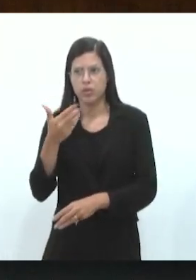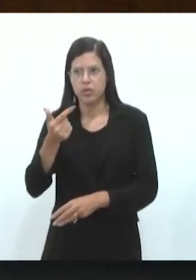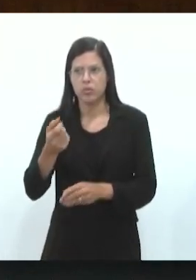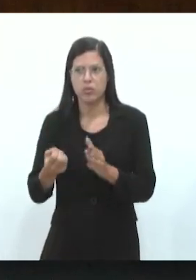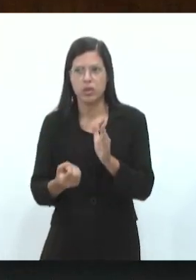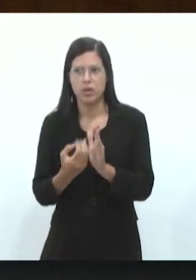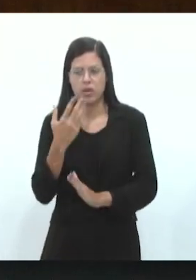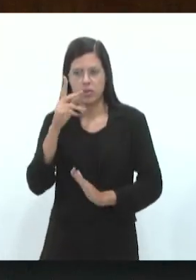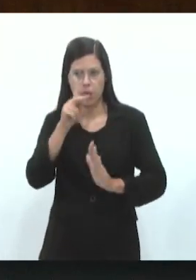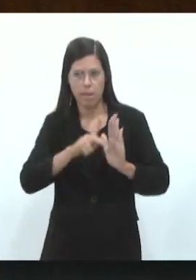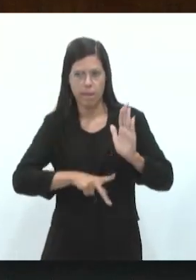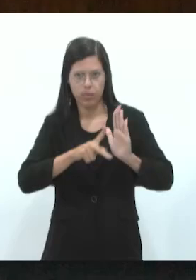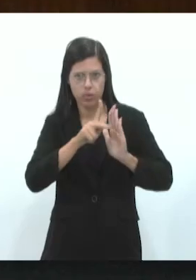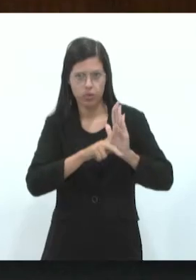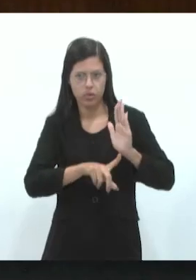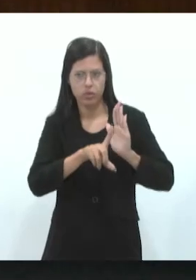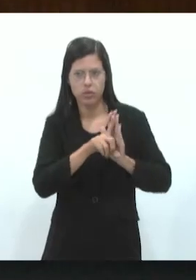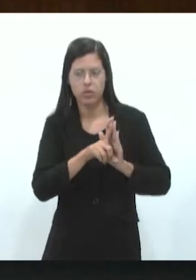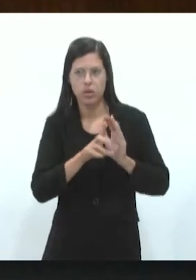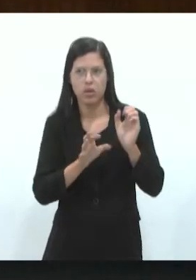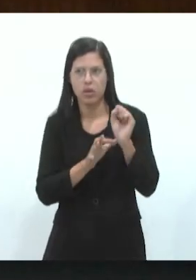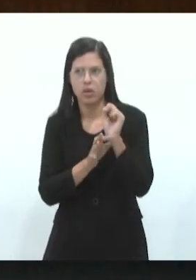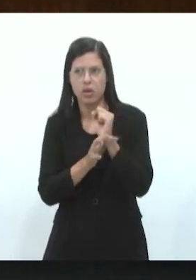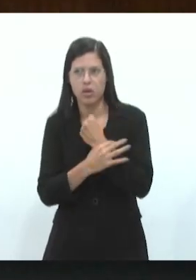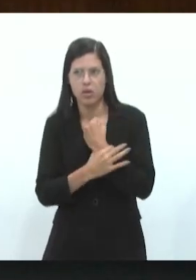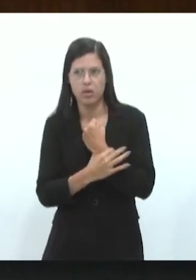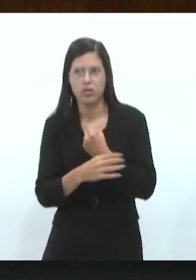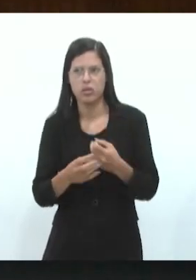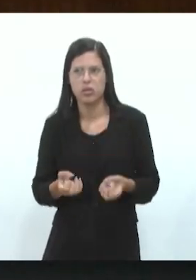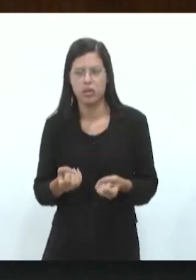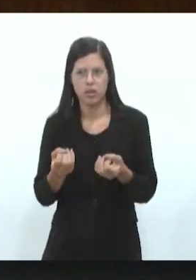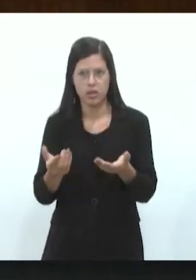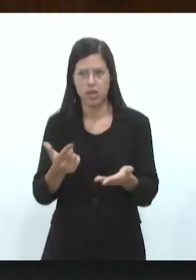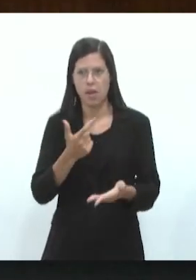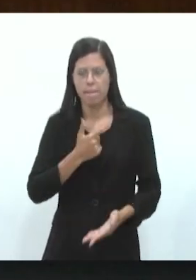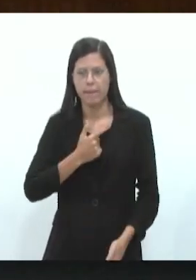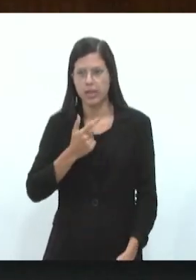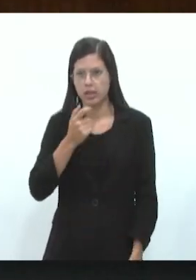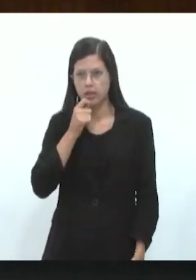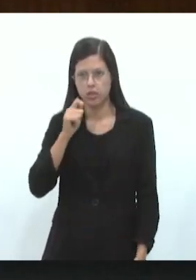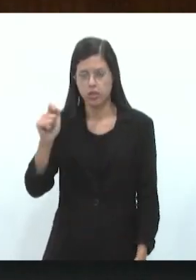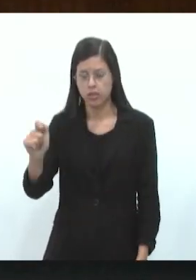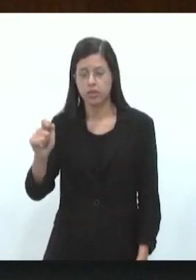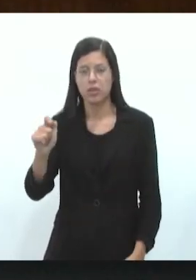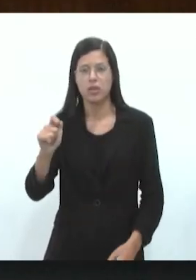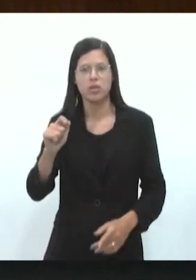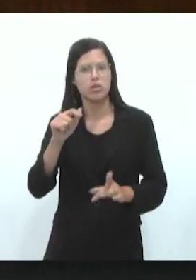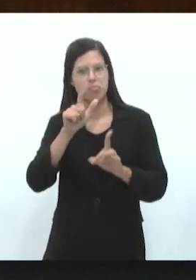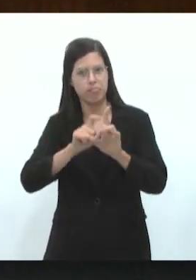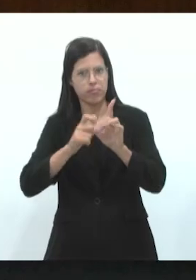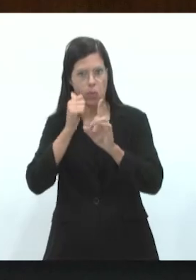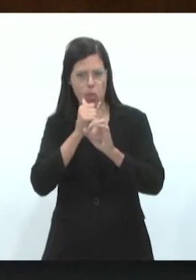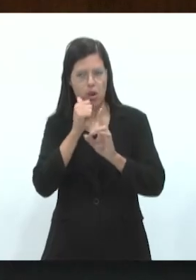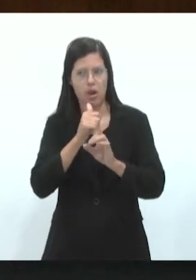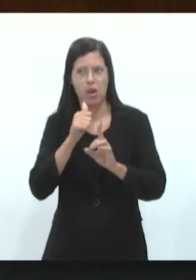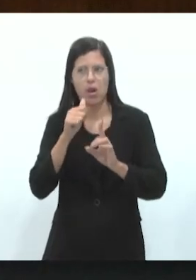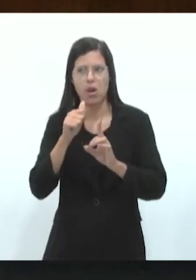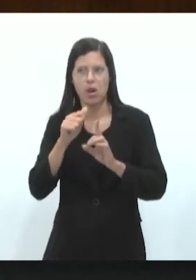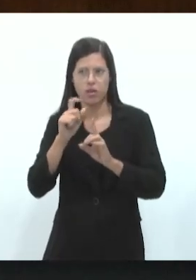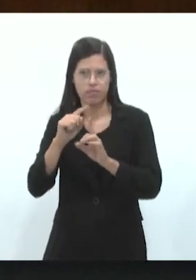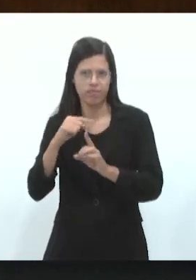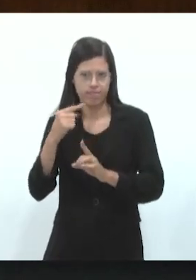O projeto que garante e concede a medalha Tiradentes para a Eunice Paiva, mesmo